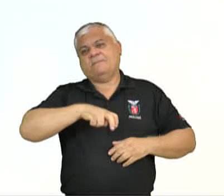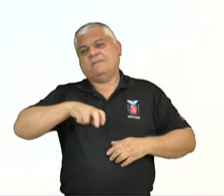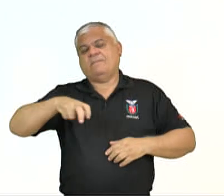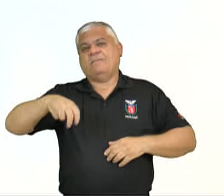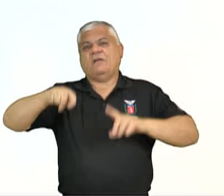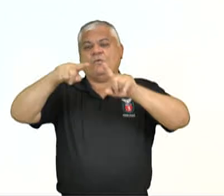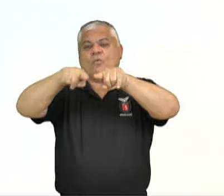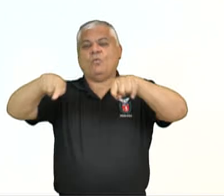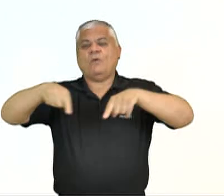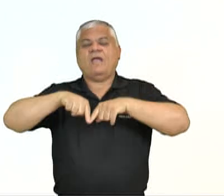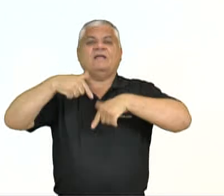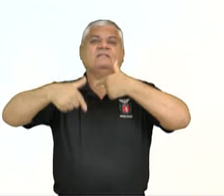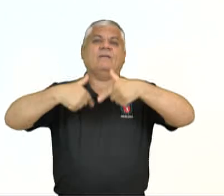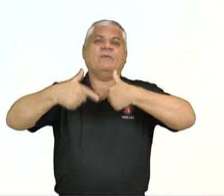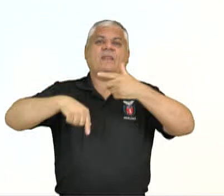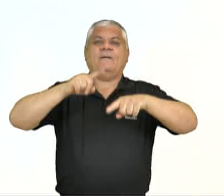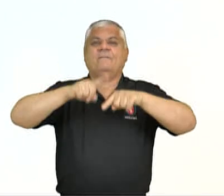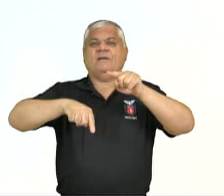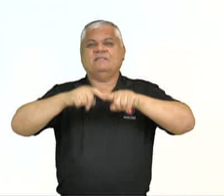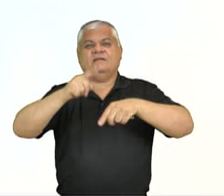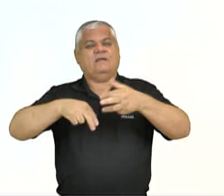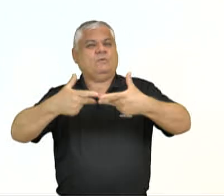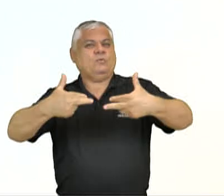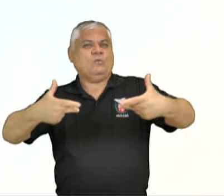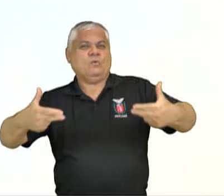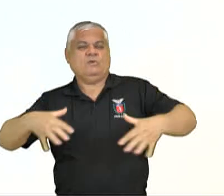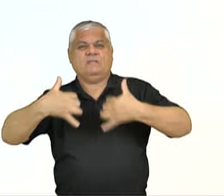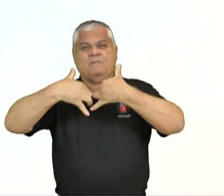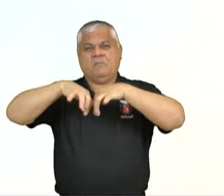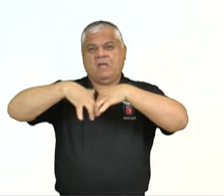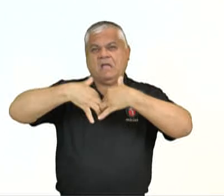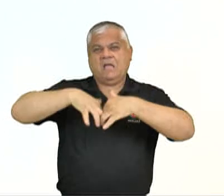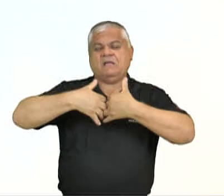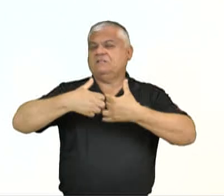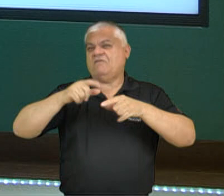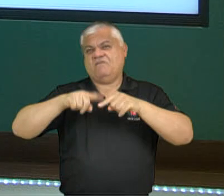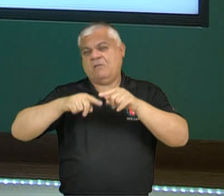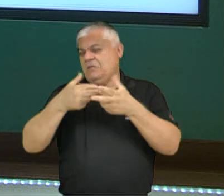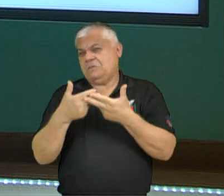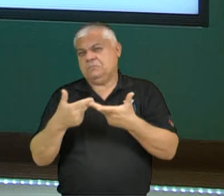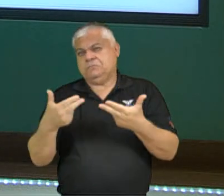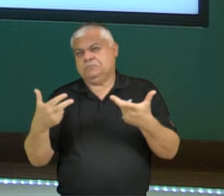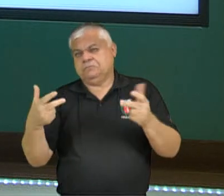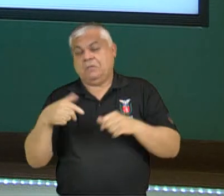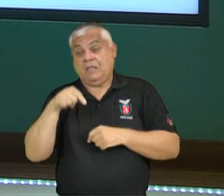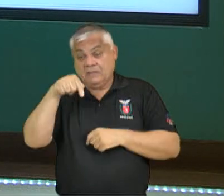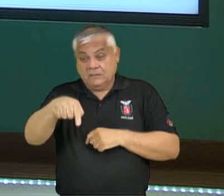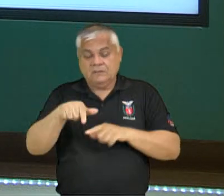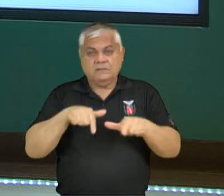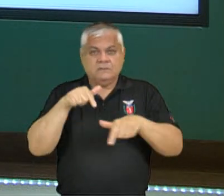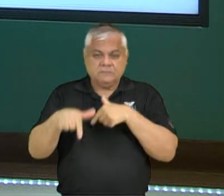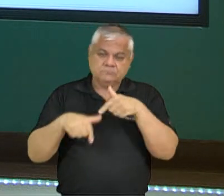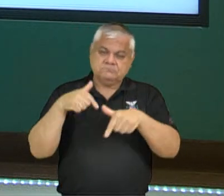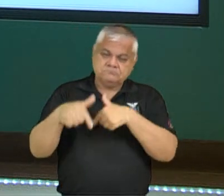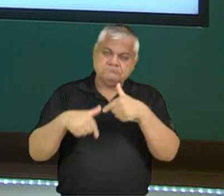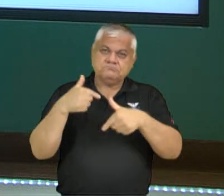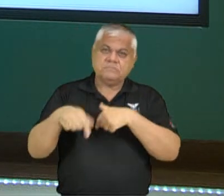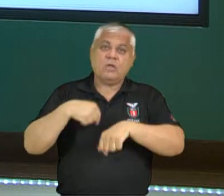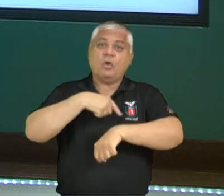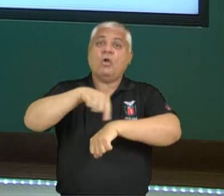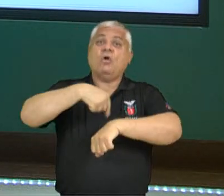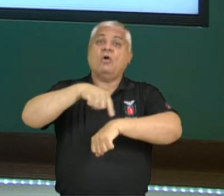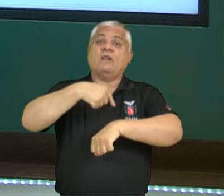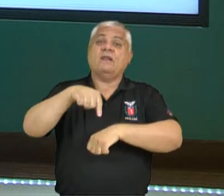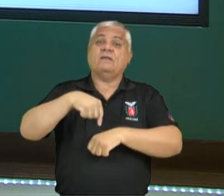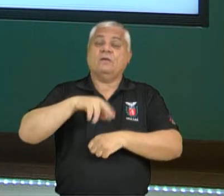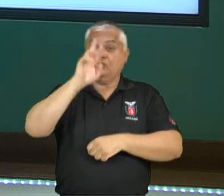galpão, onde encontra a matéria-prima do patrão, as máquinas do patrão, as ferramentas do patrão, e ele trabalha pelo horário